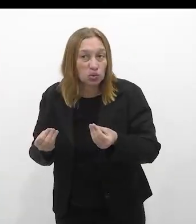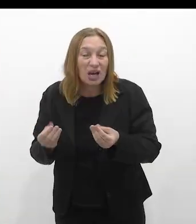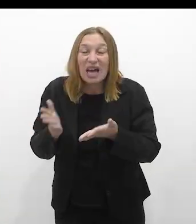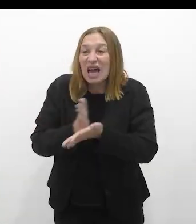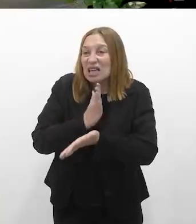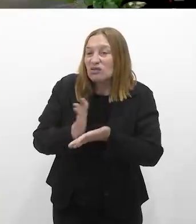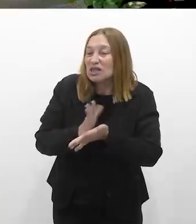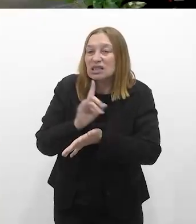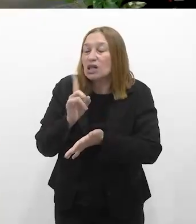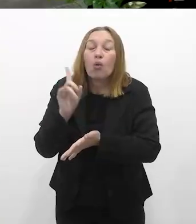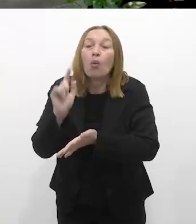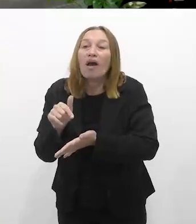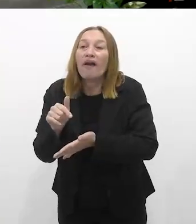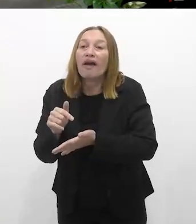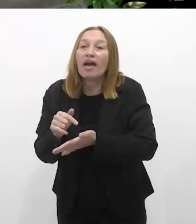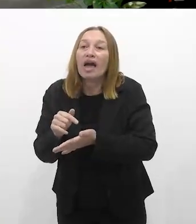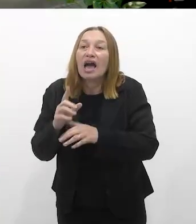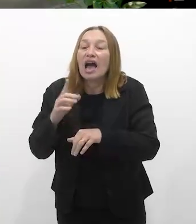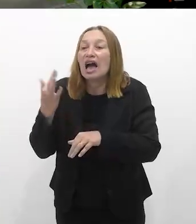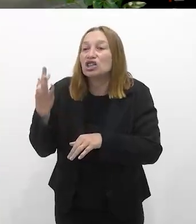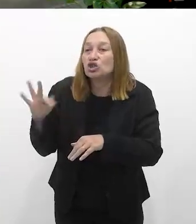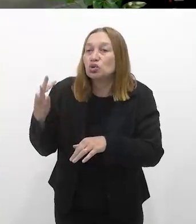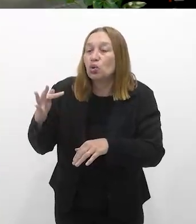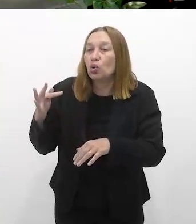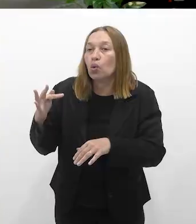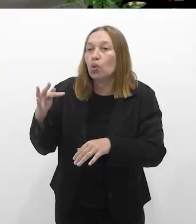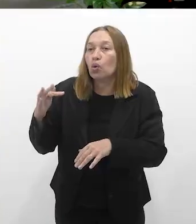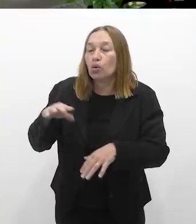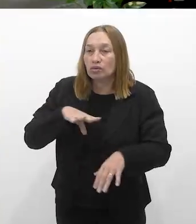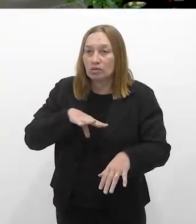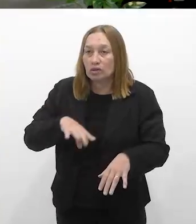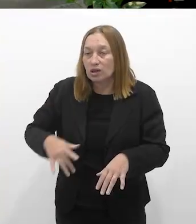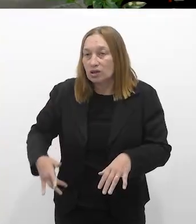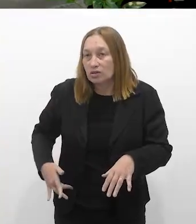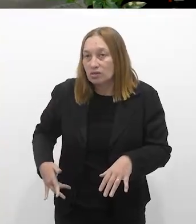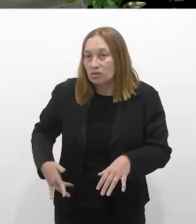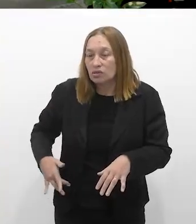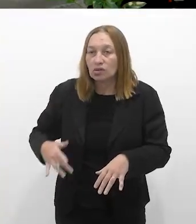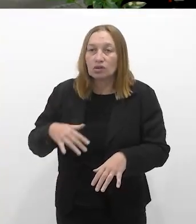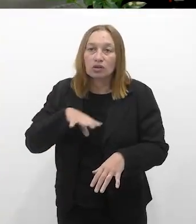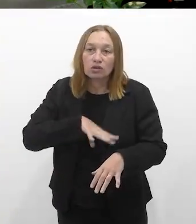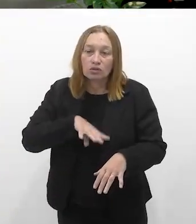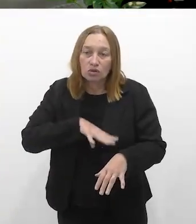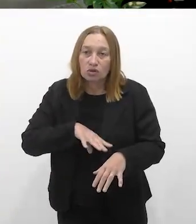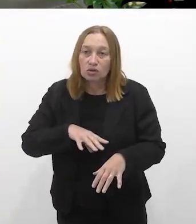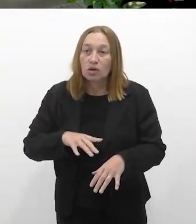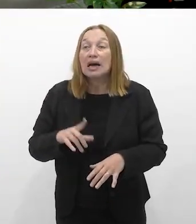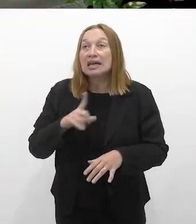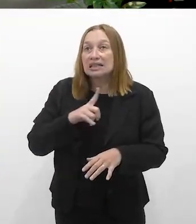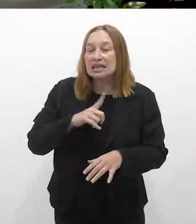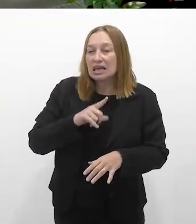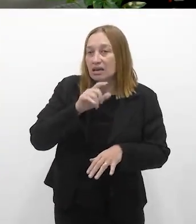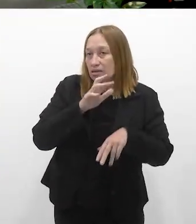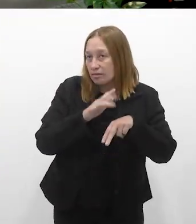Porque muitas vezes não é a dor na menstruação, ou não é só a dor na menstruação. Ou tem pacientes que a dor na menstruação,